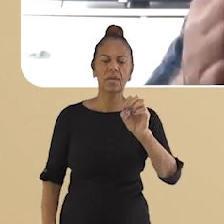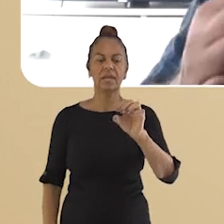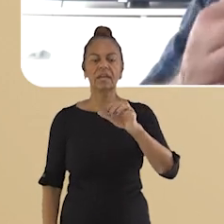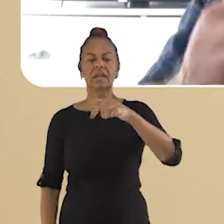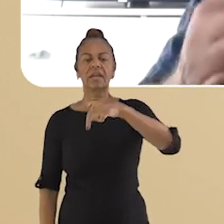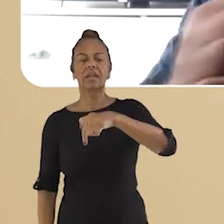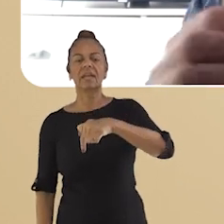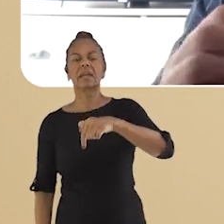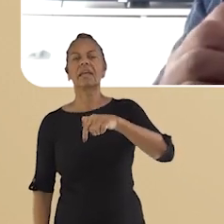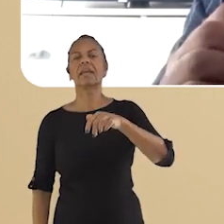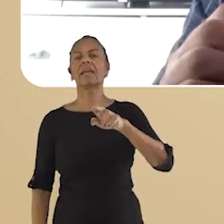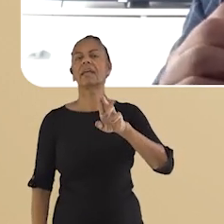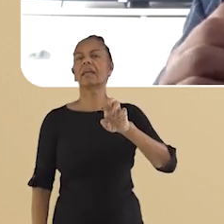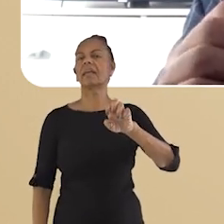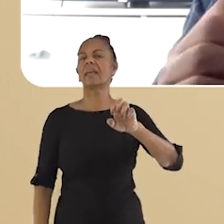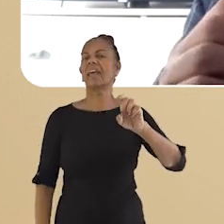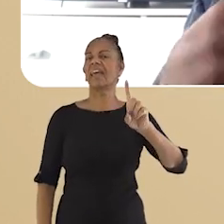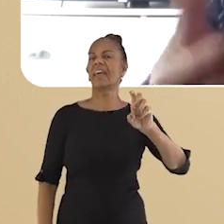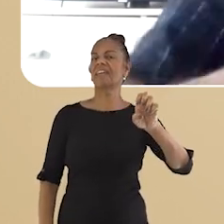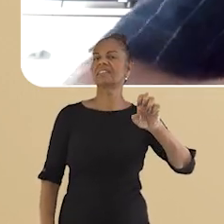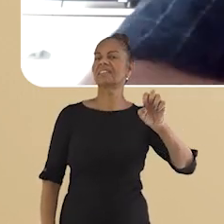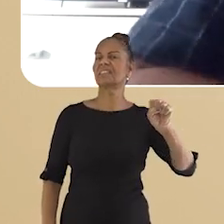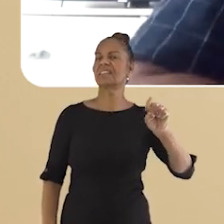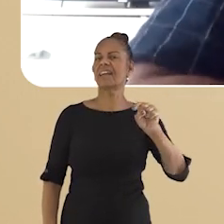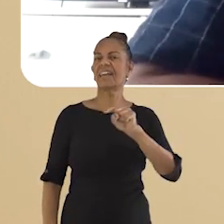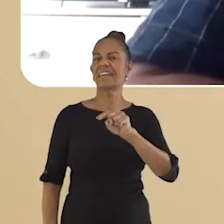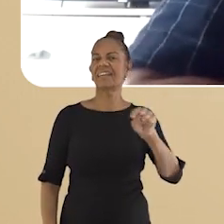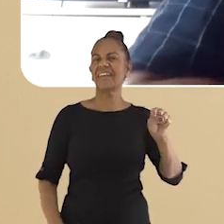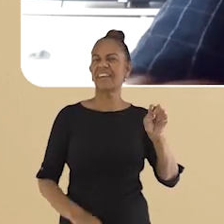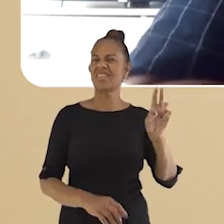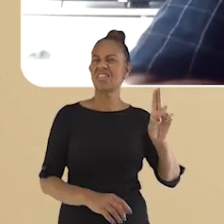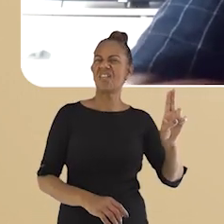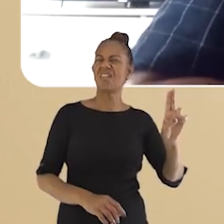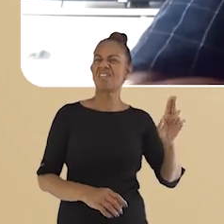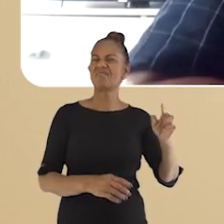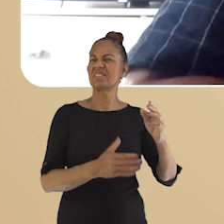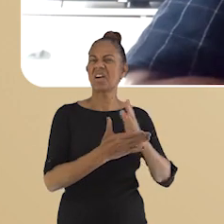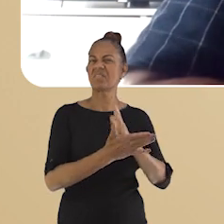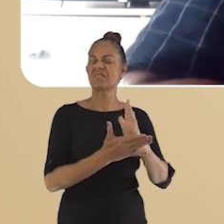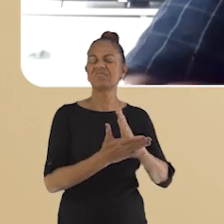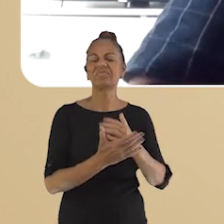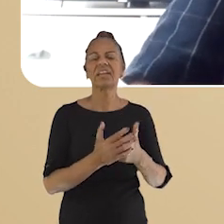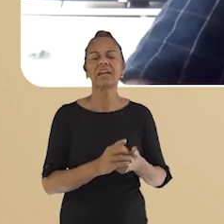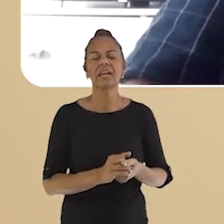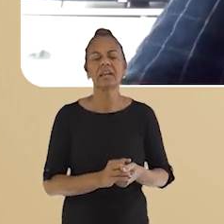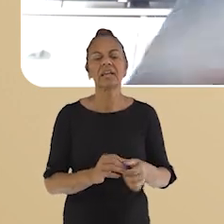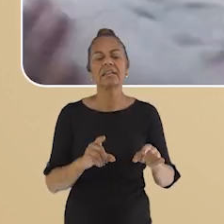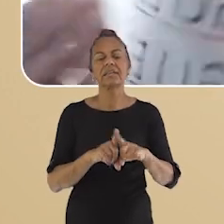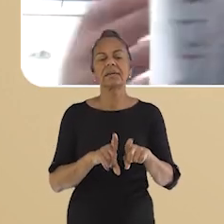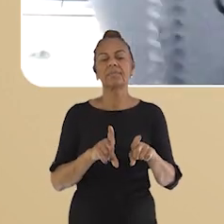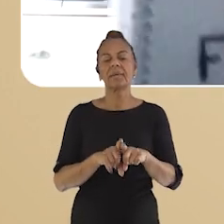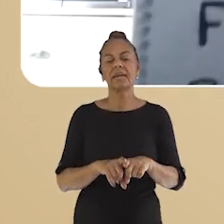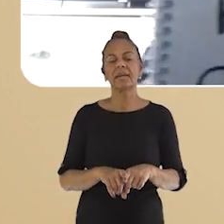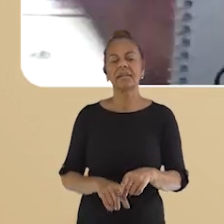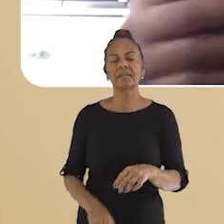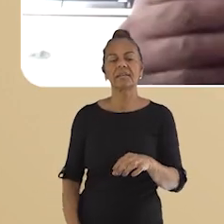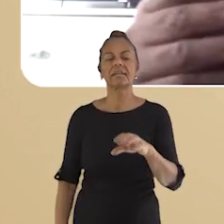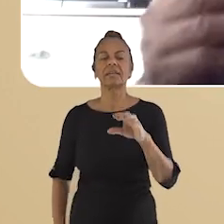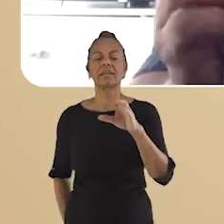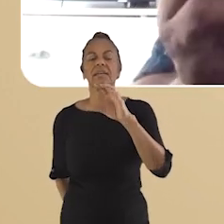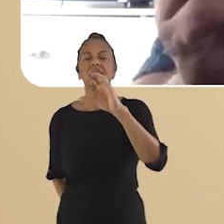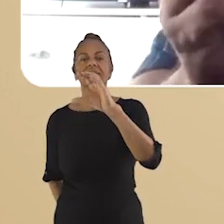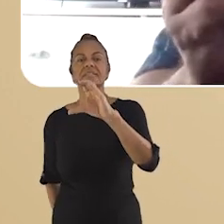gueto, Guedes, que é um sobrenome. Há outras palavras em que o G está no